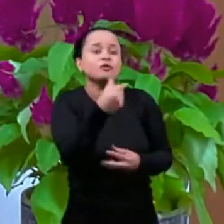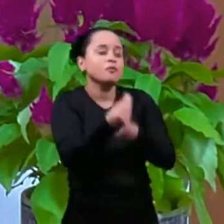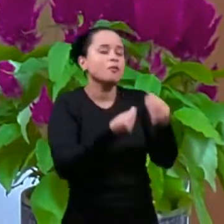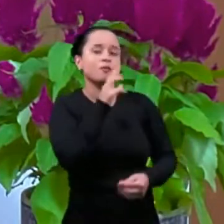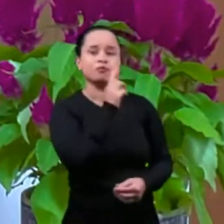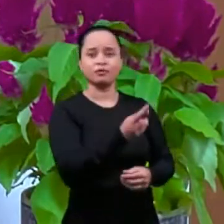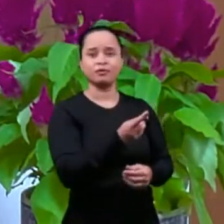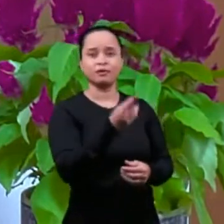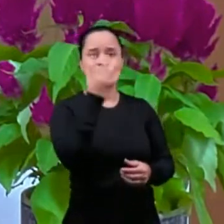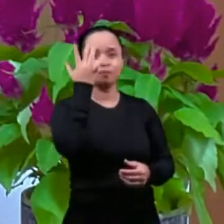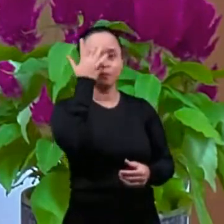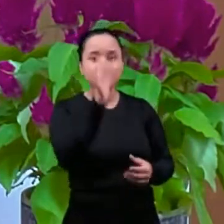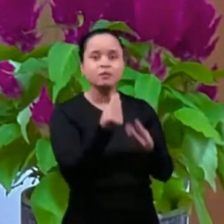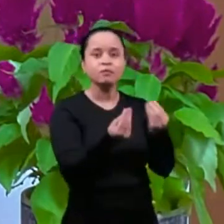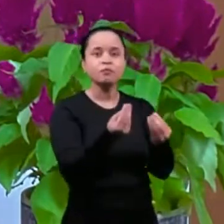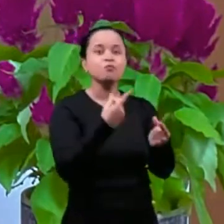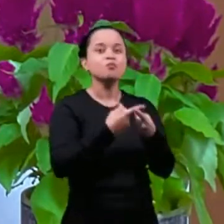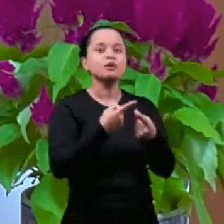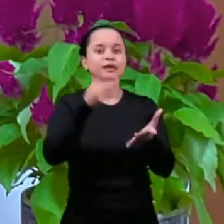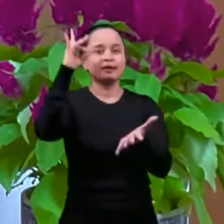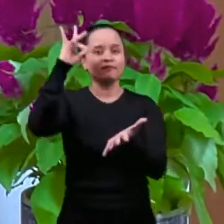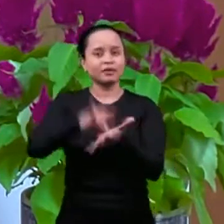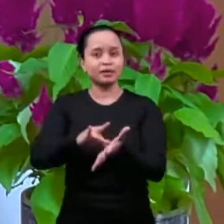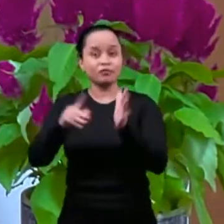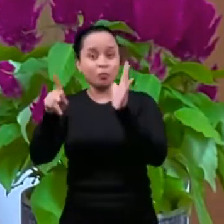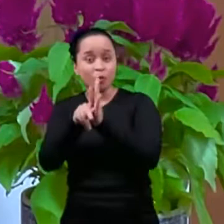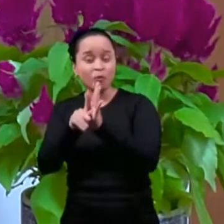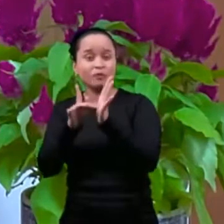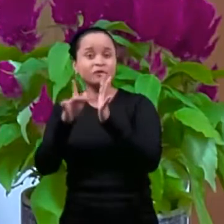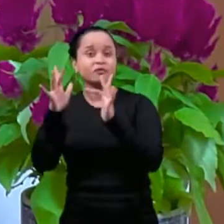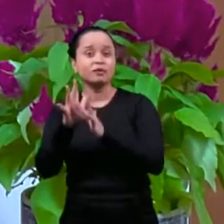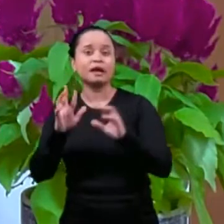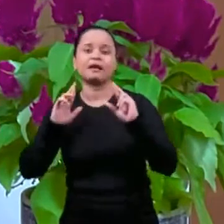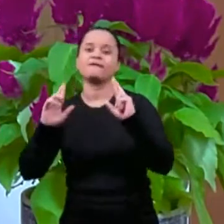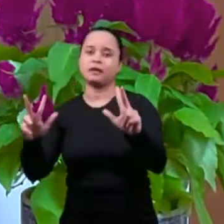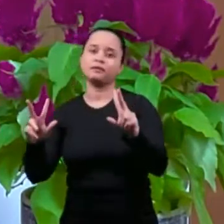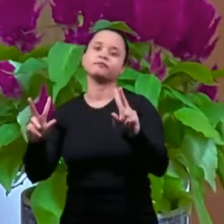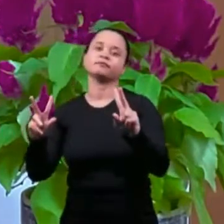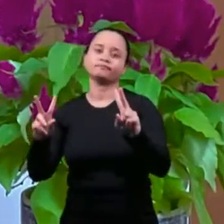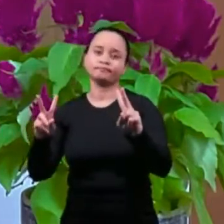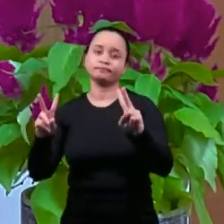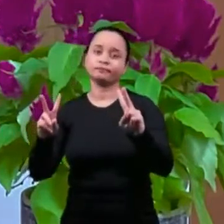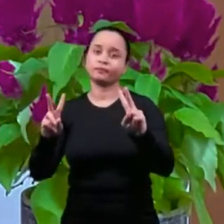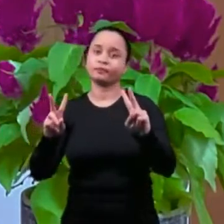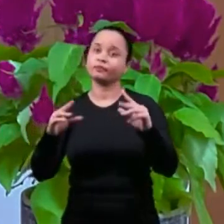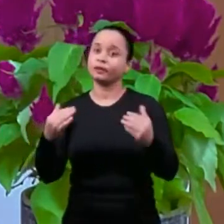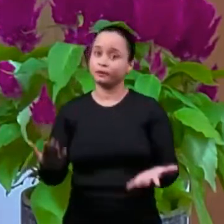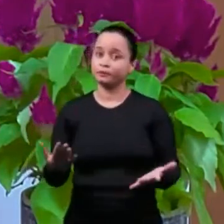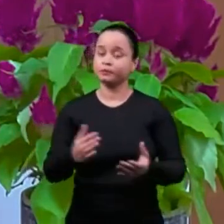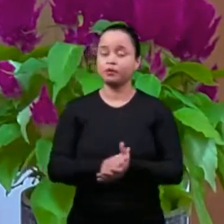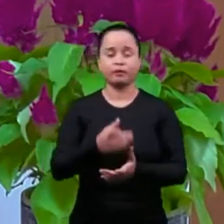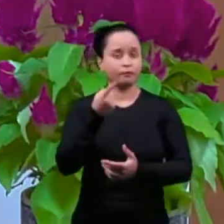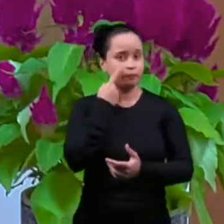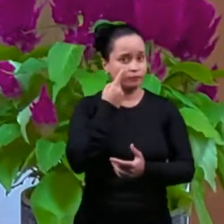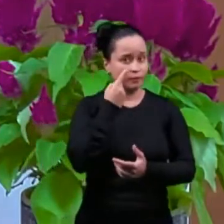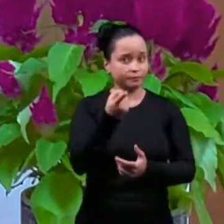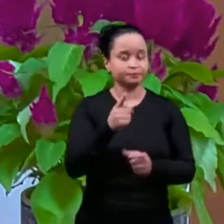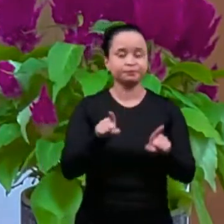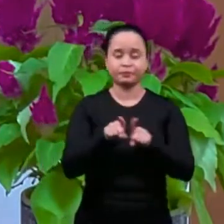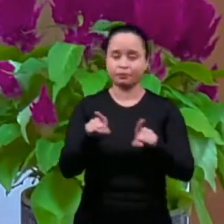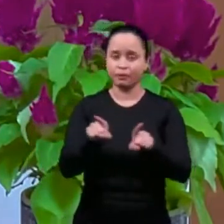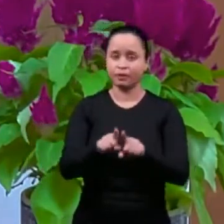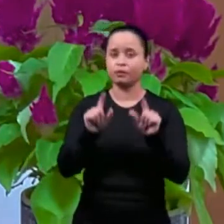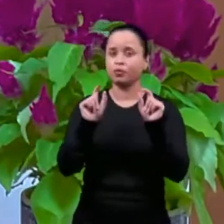era outra muito diferente. E o que importa aqui? Nós vamos ver também que, além